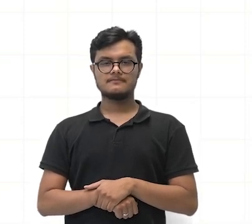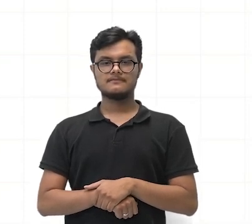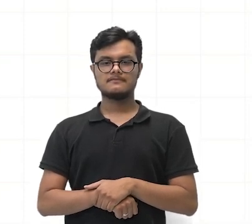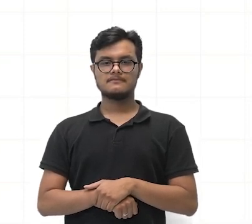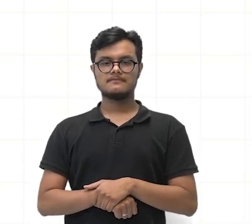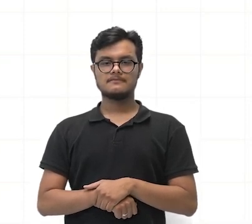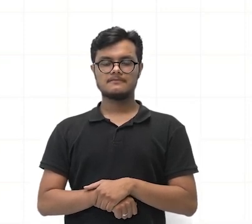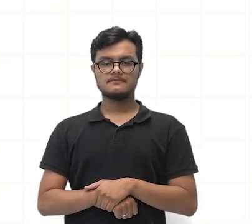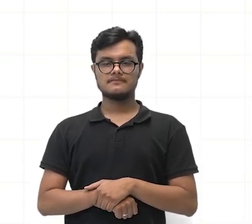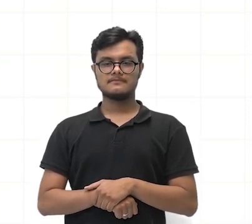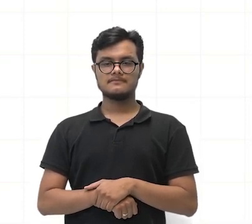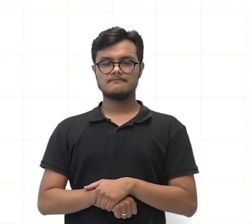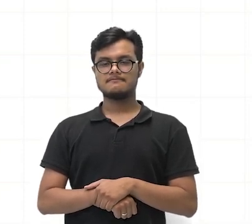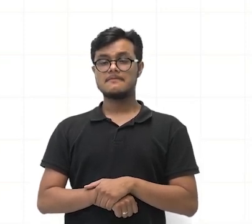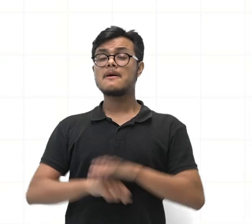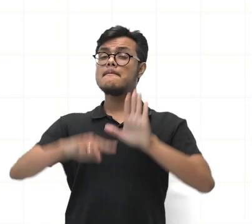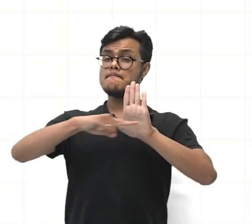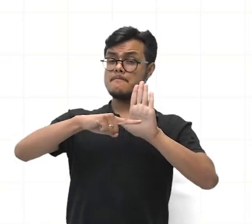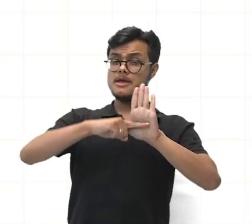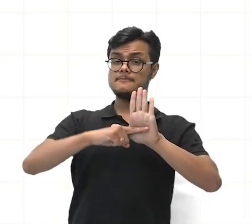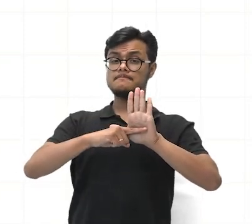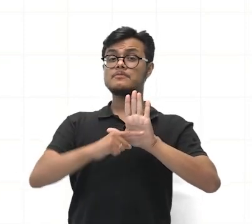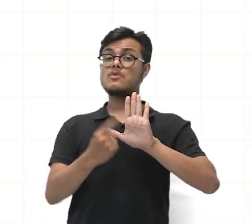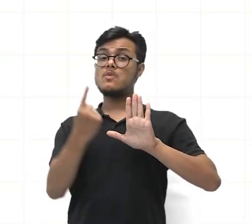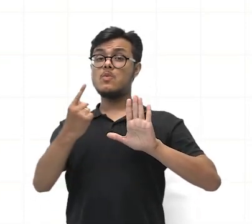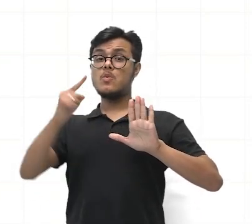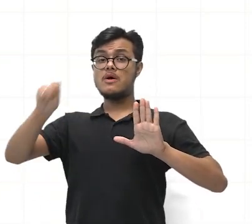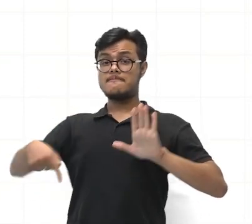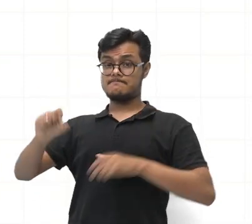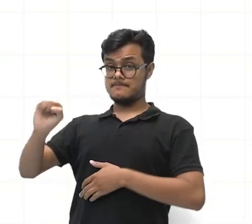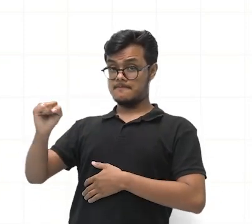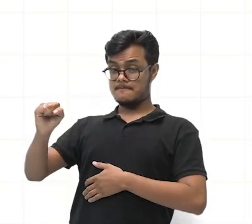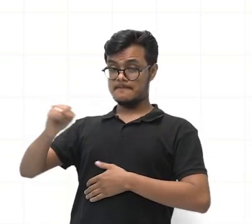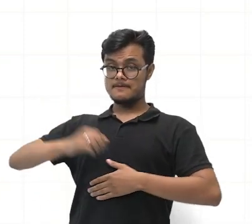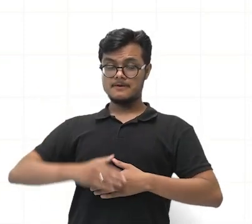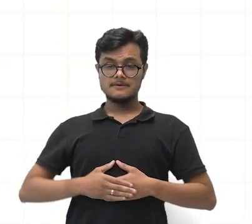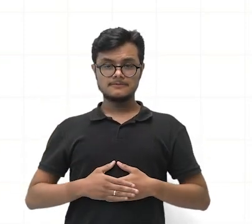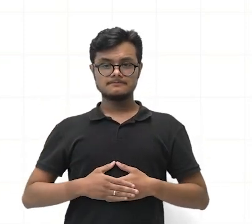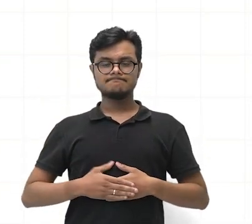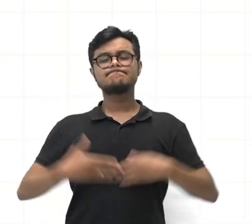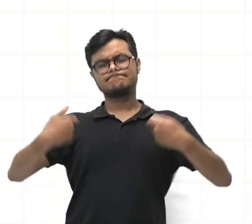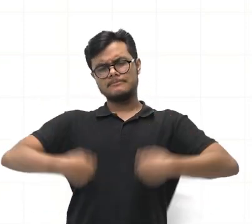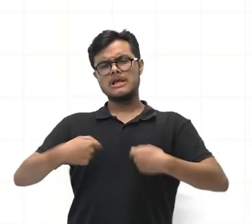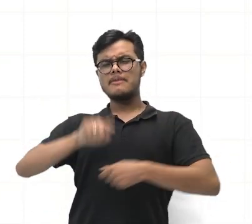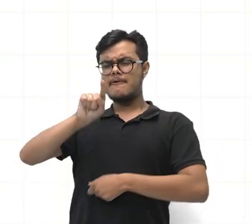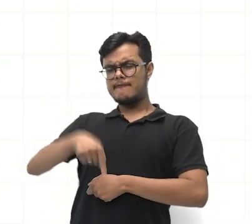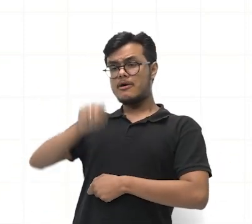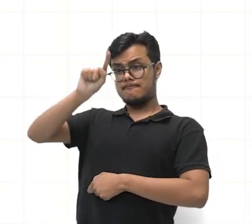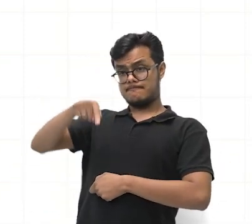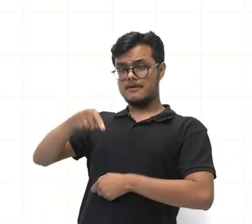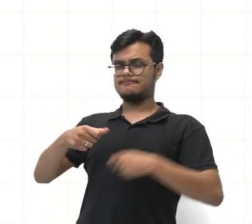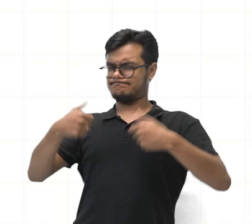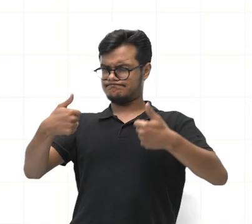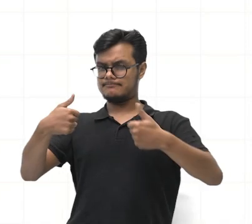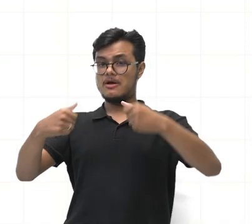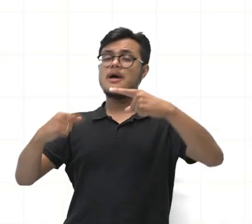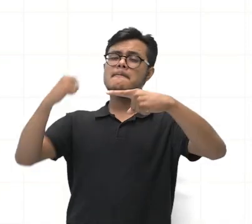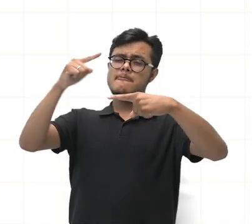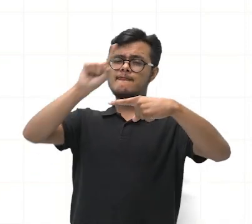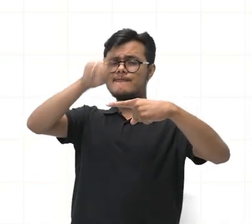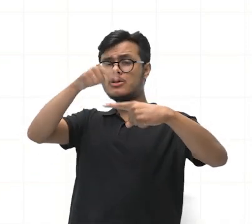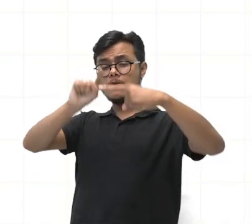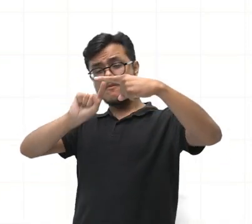7,12, e vamos subtrair 1,8, com detalhe, ó. Não esqueça de colocar vírgula embaixo de vírgula, então vai ficar assim, ó,